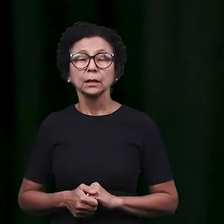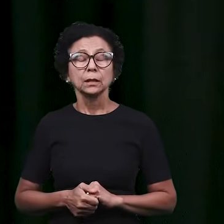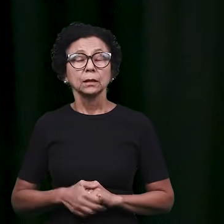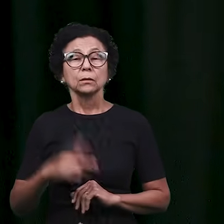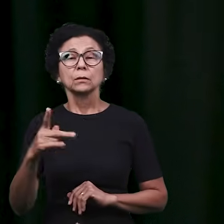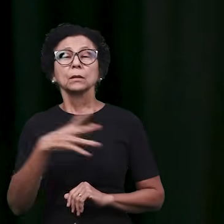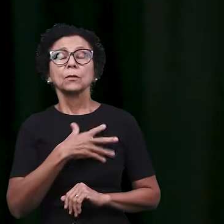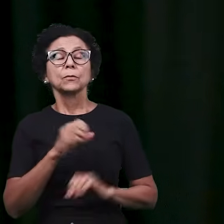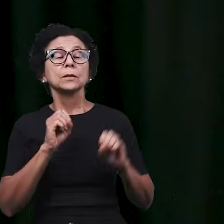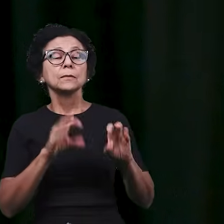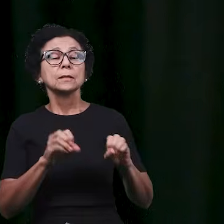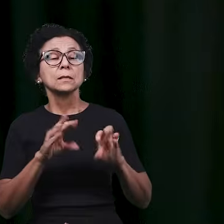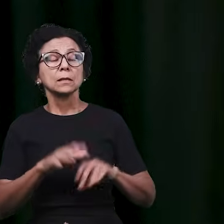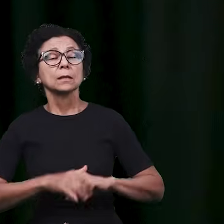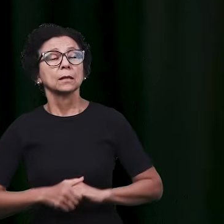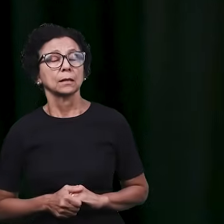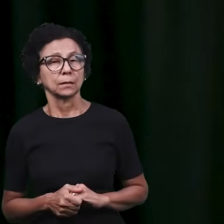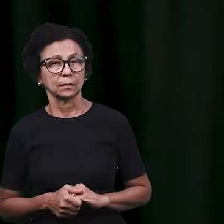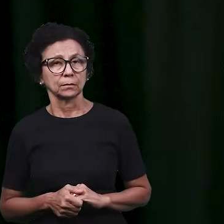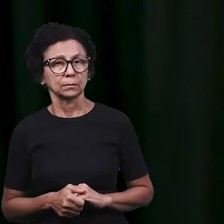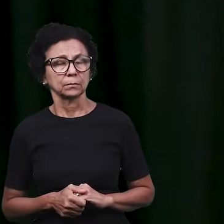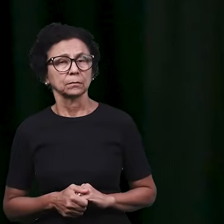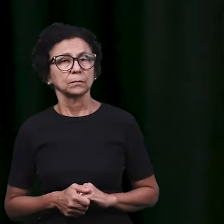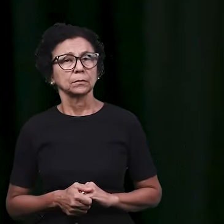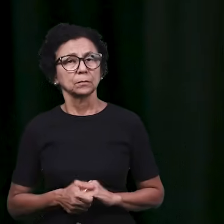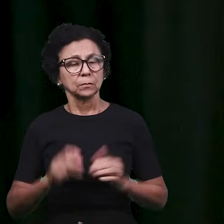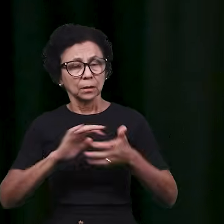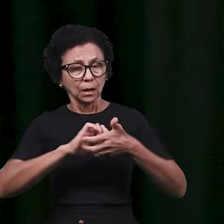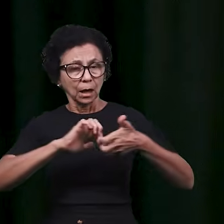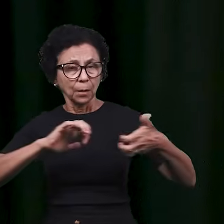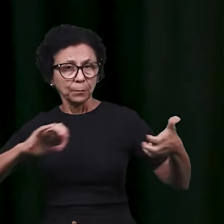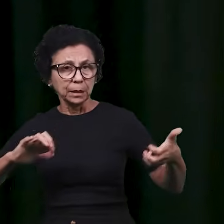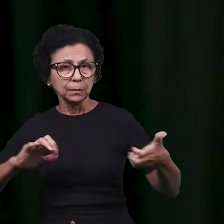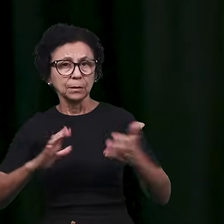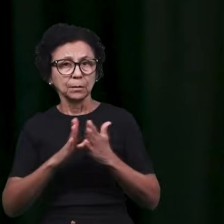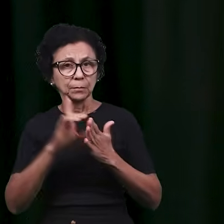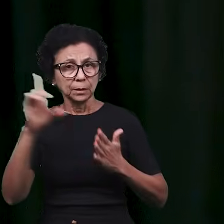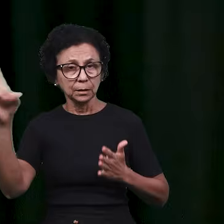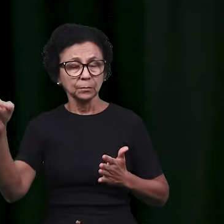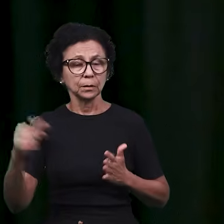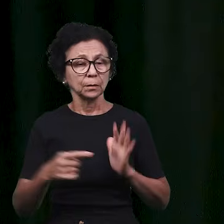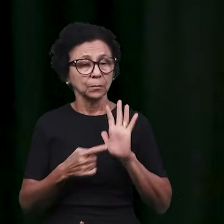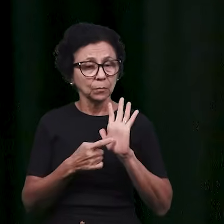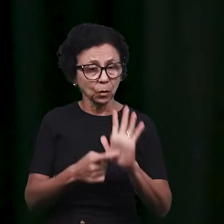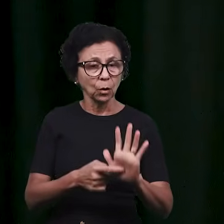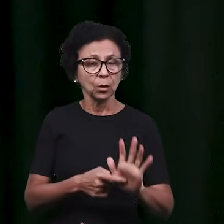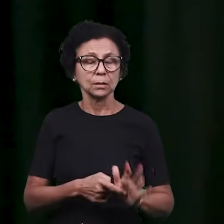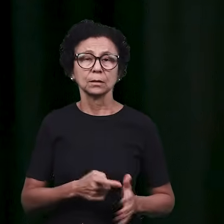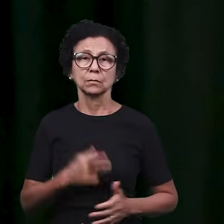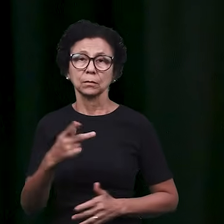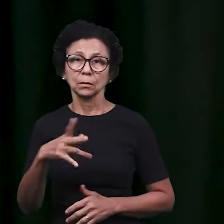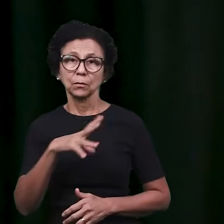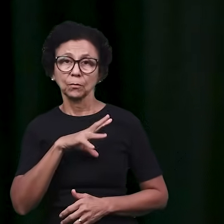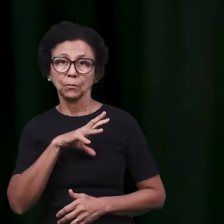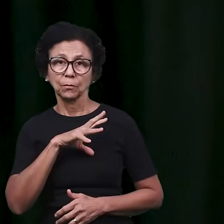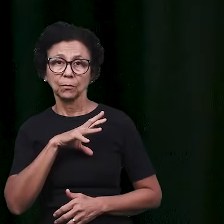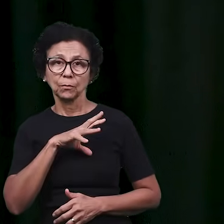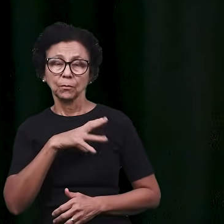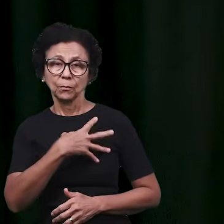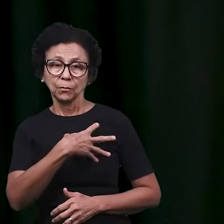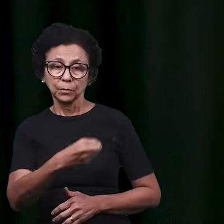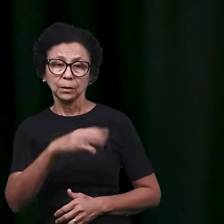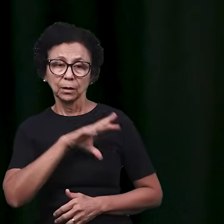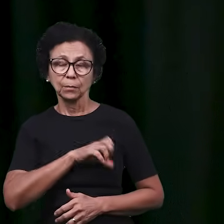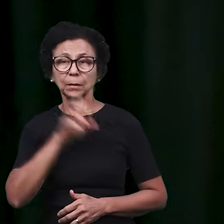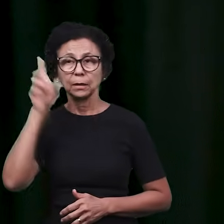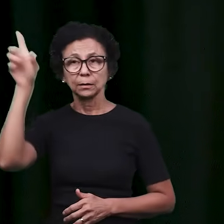filho, quando que você vai falar dessas coisas? Da palavra de Deus. Você vai ensinar o seu filho a amar a Deus. Você vai ensinar o seu filho quando? Quando você se